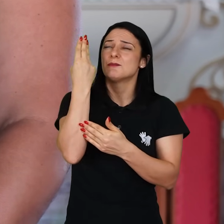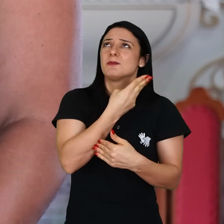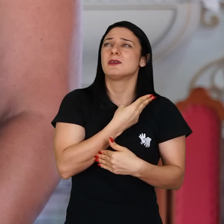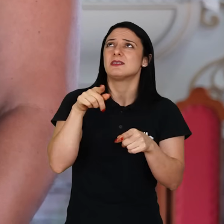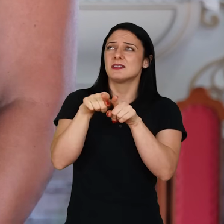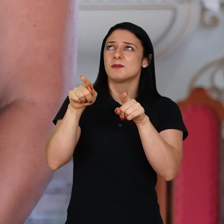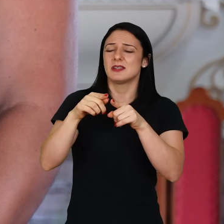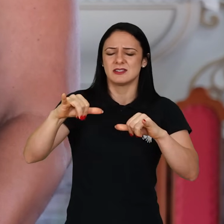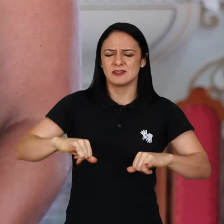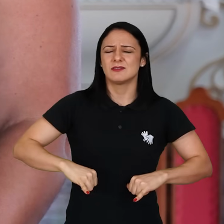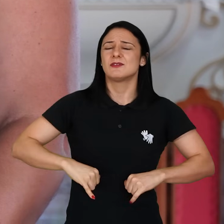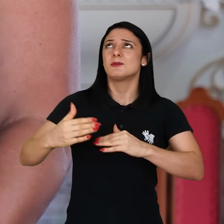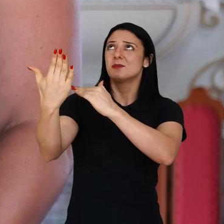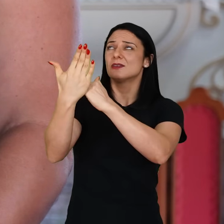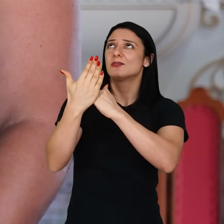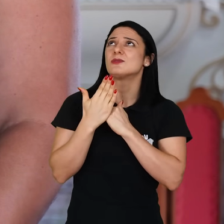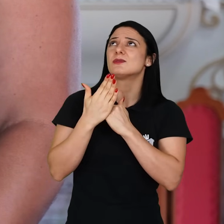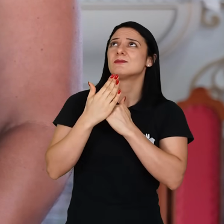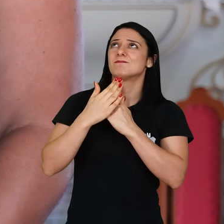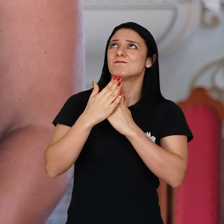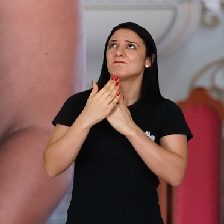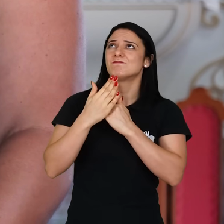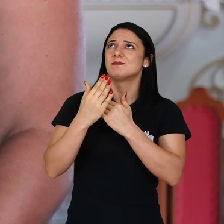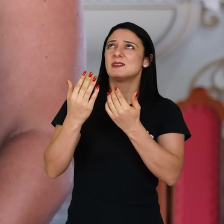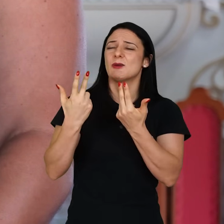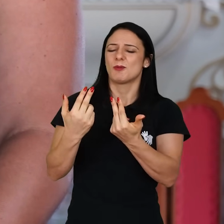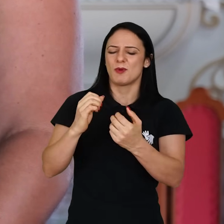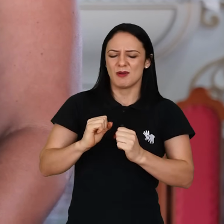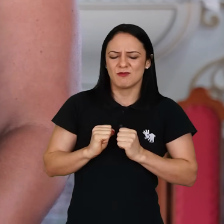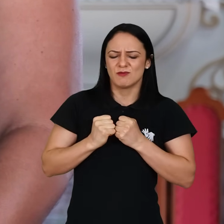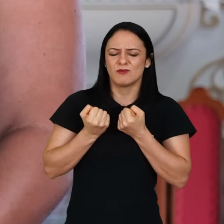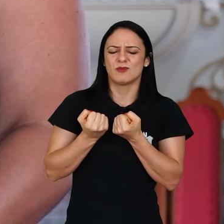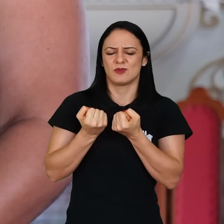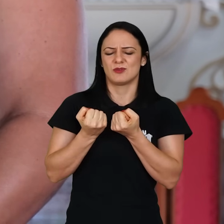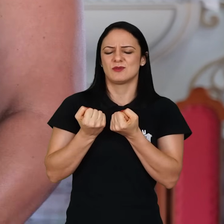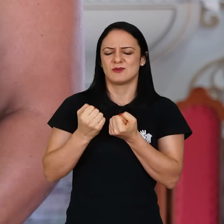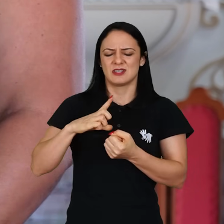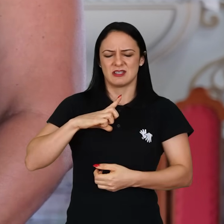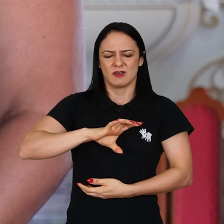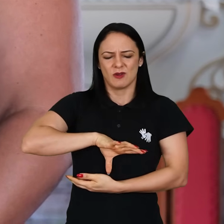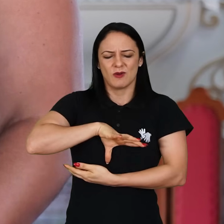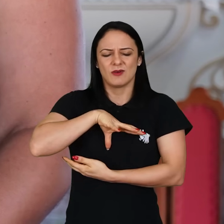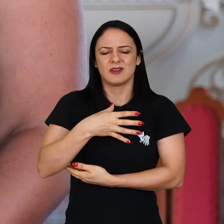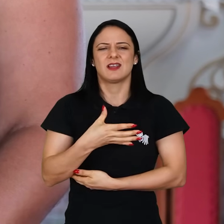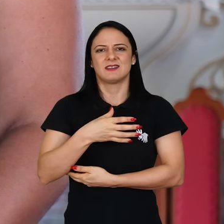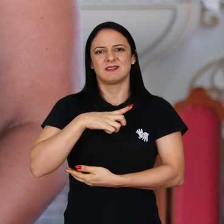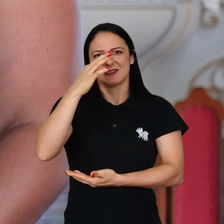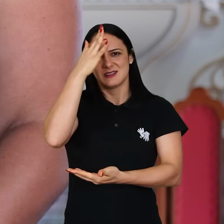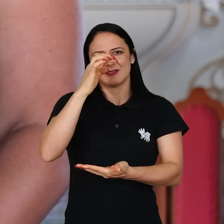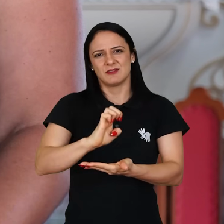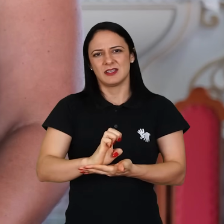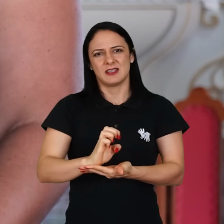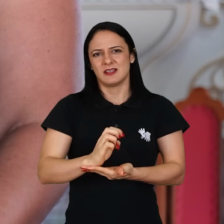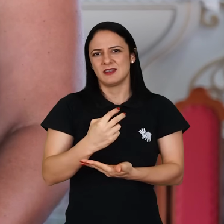sofreu, me ajuda, tem a força que você teve, me ajuda, tem a coragem, me ajuda, tem a